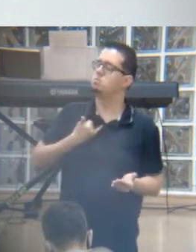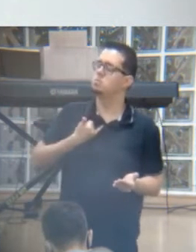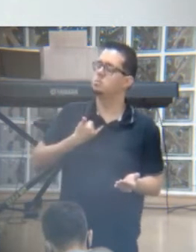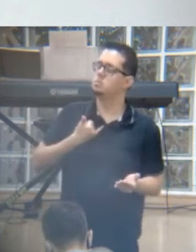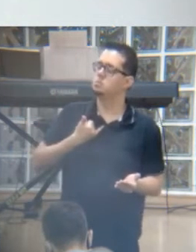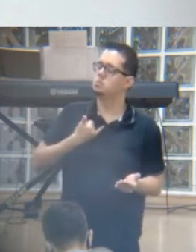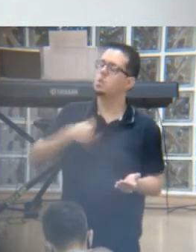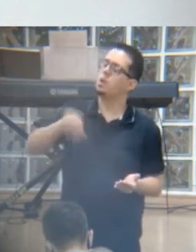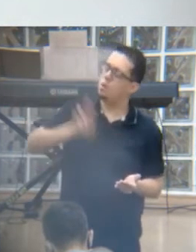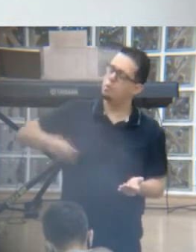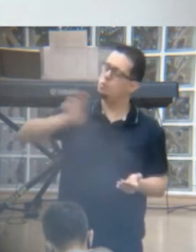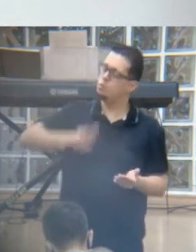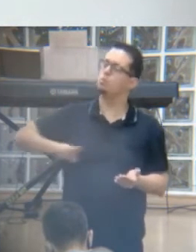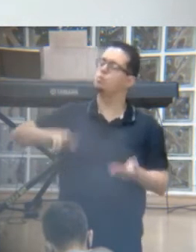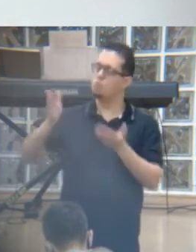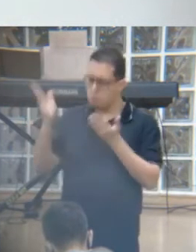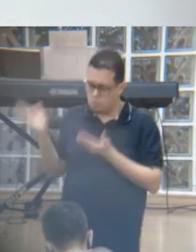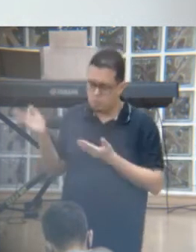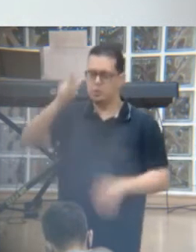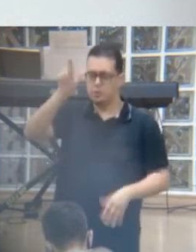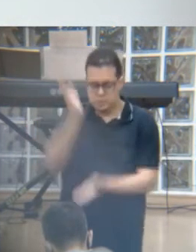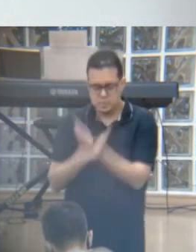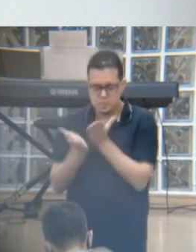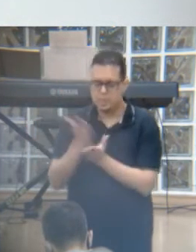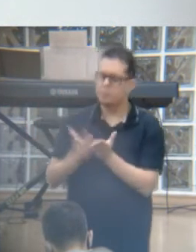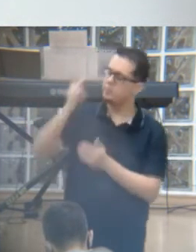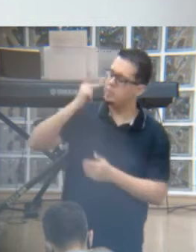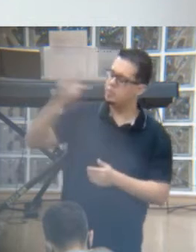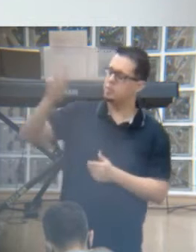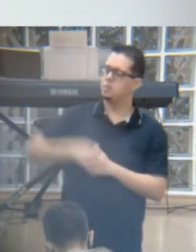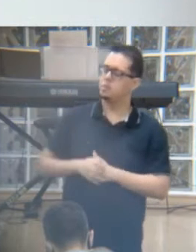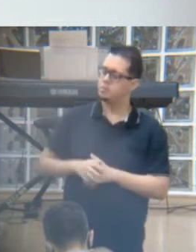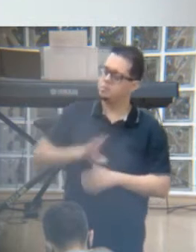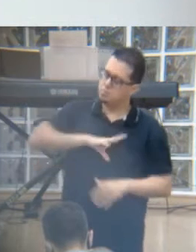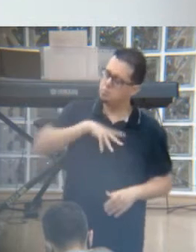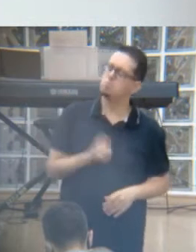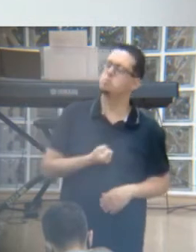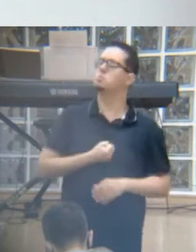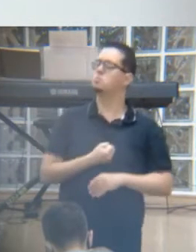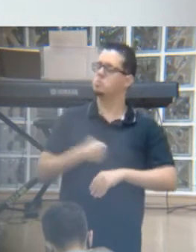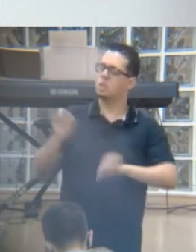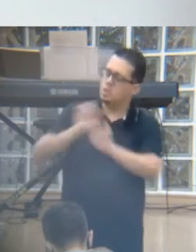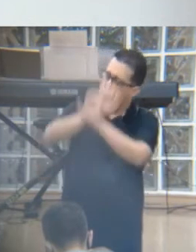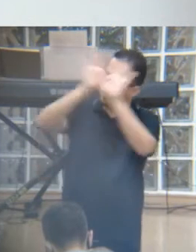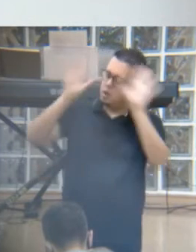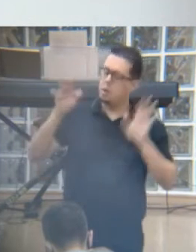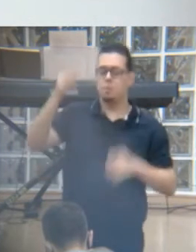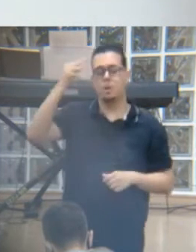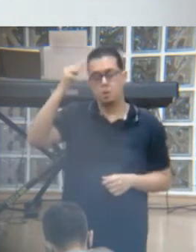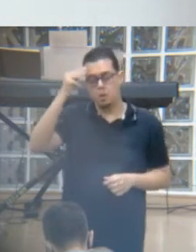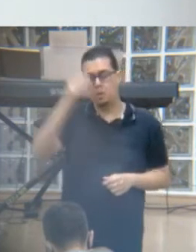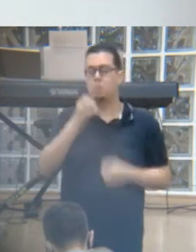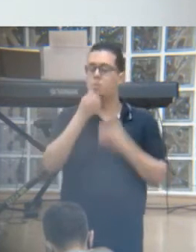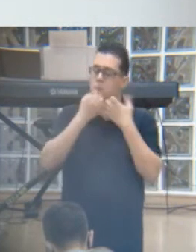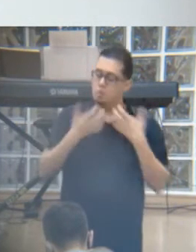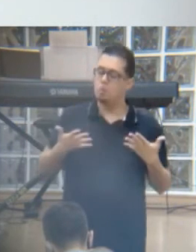do Teu servo. Dá, Senhor Deus, intrepidez, desembaraço, boa memória, para que